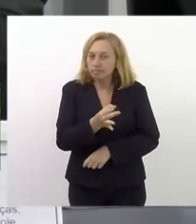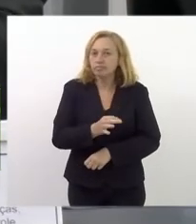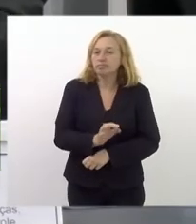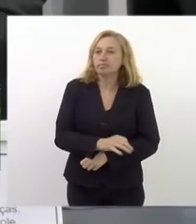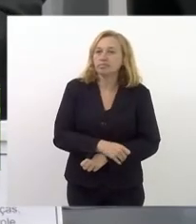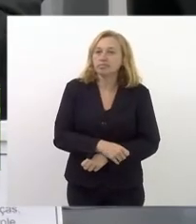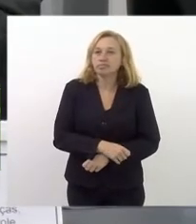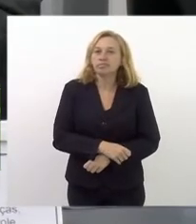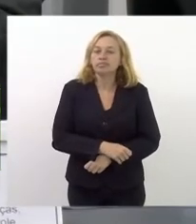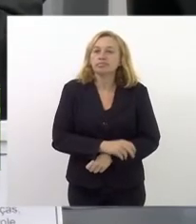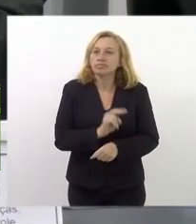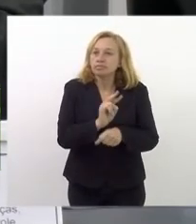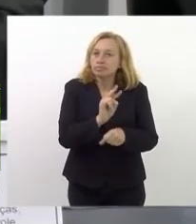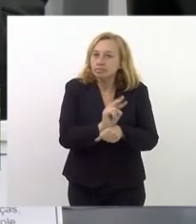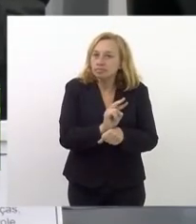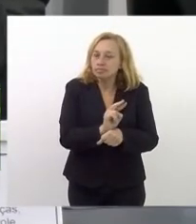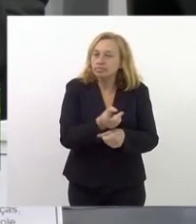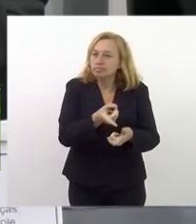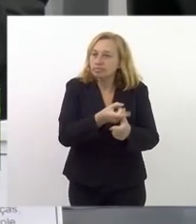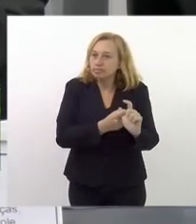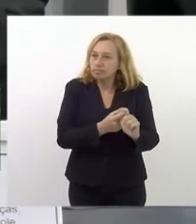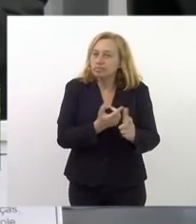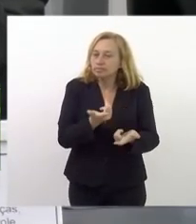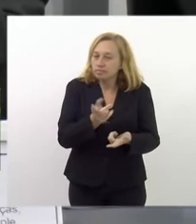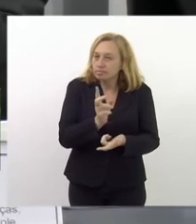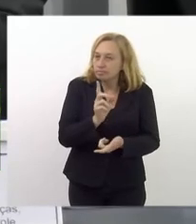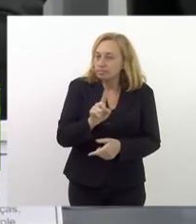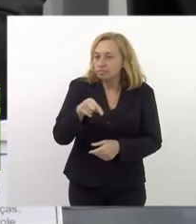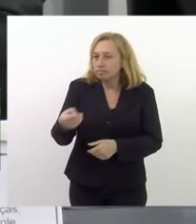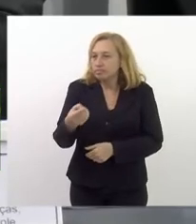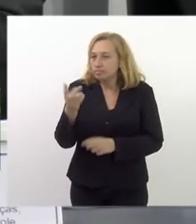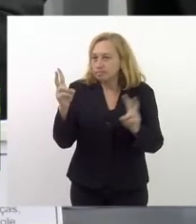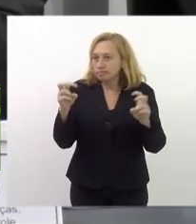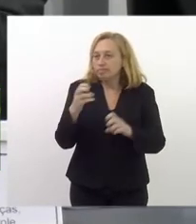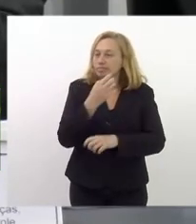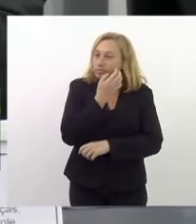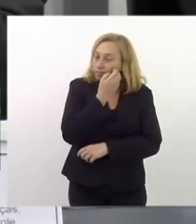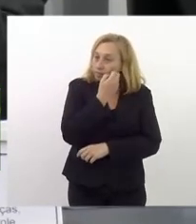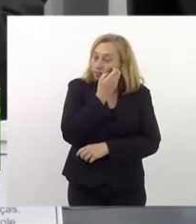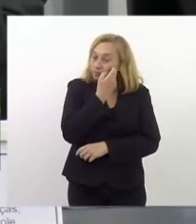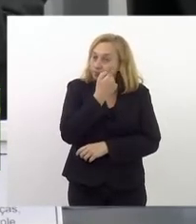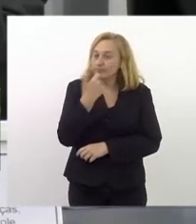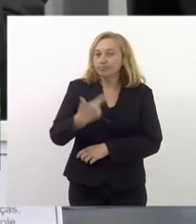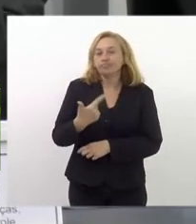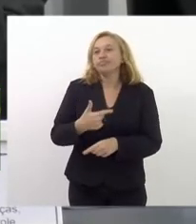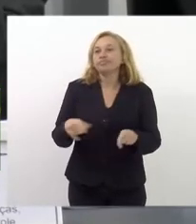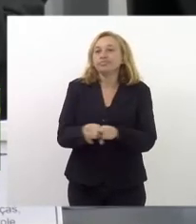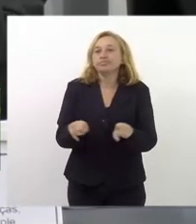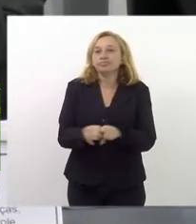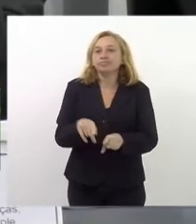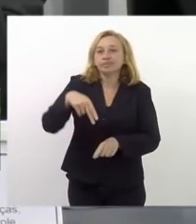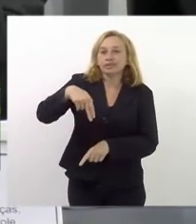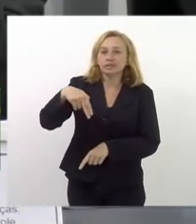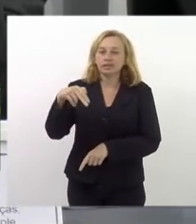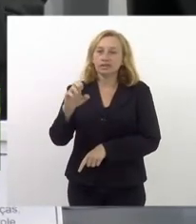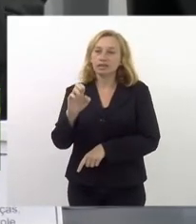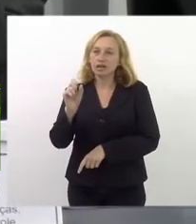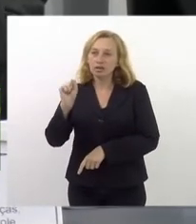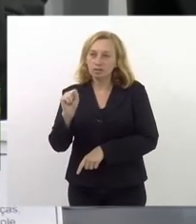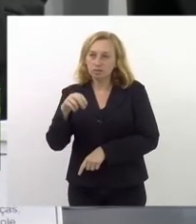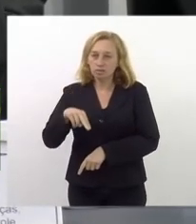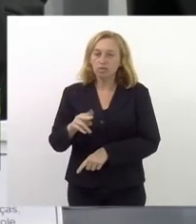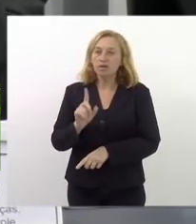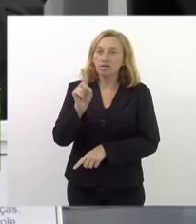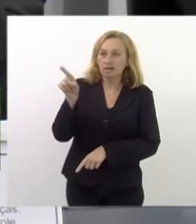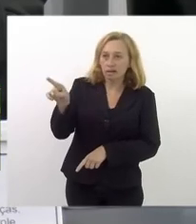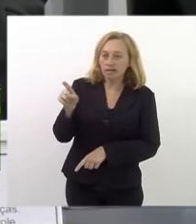da inscrição em dívida ativa, etc., etc. Segunda questão também, Nelson, que lá na CPI